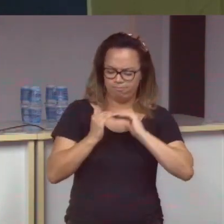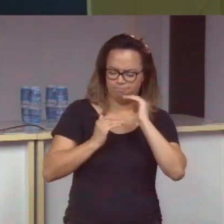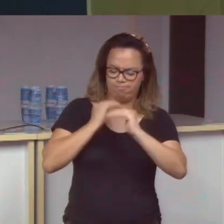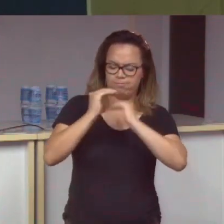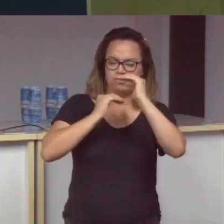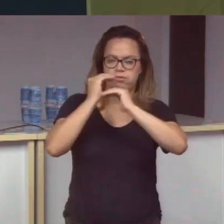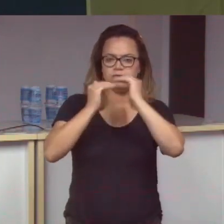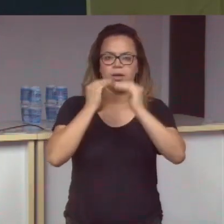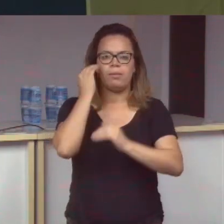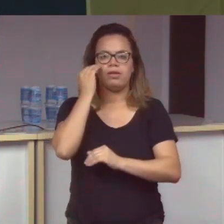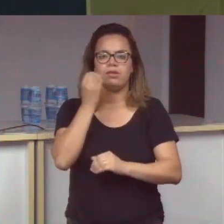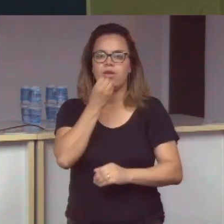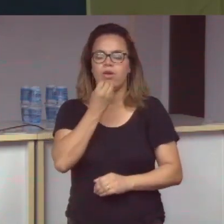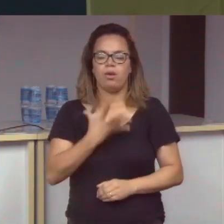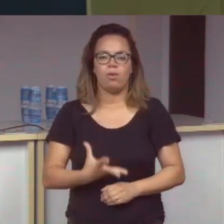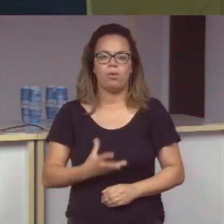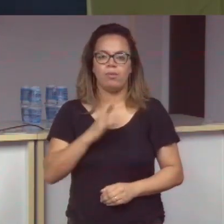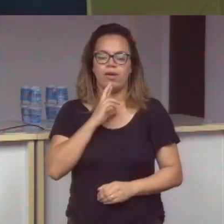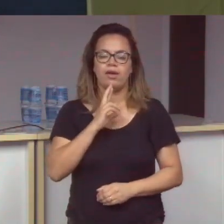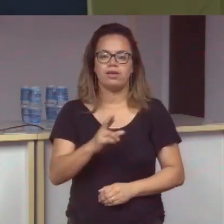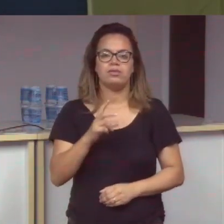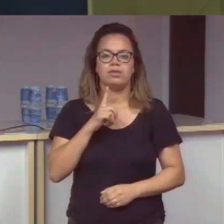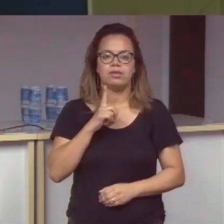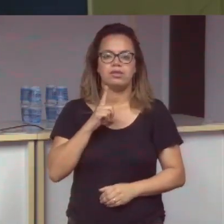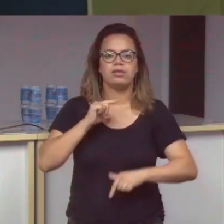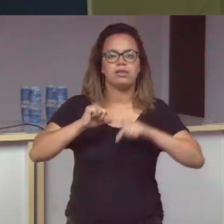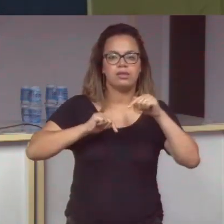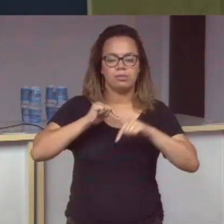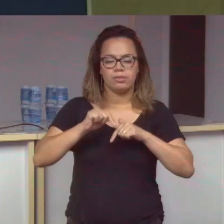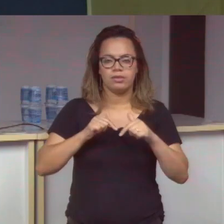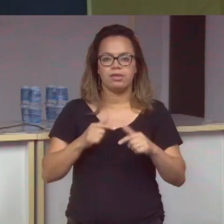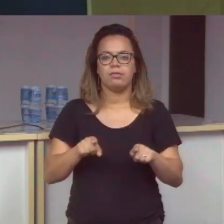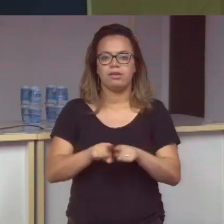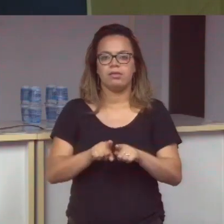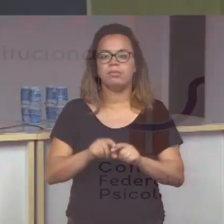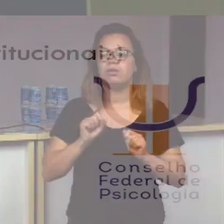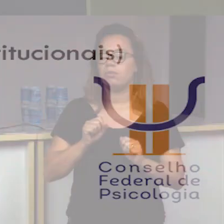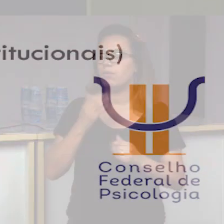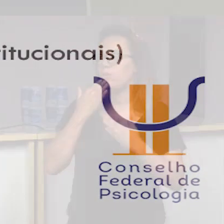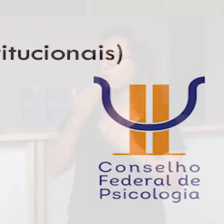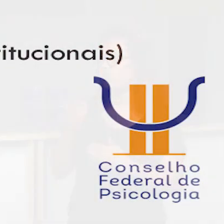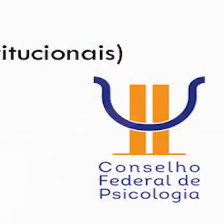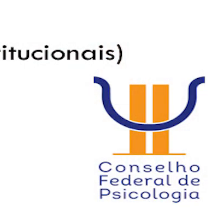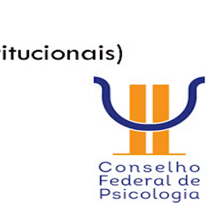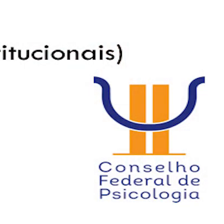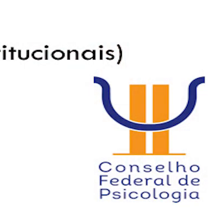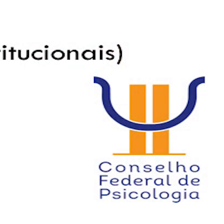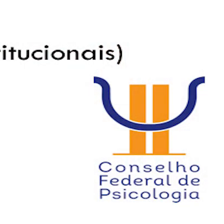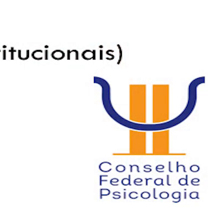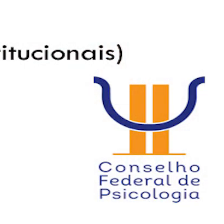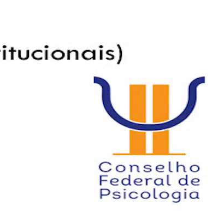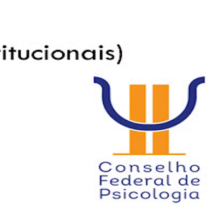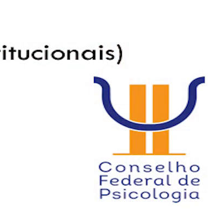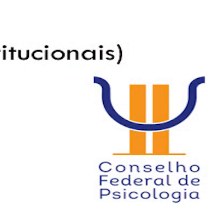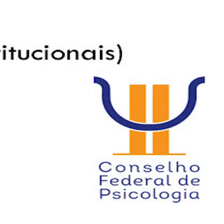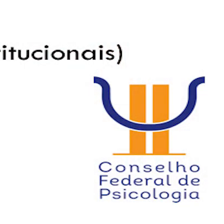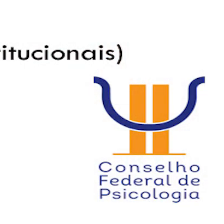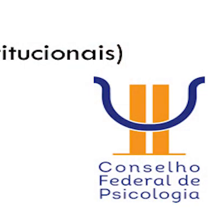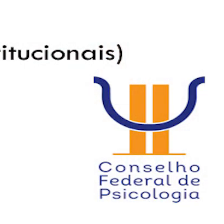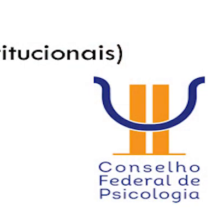um bom resultado que nós vamos ter desse trabalho. Não é? Você pode passar, por favor? Eu vou falar um pouquinho da